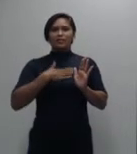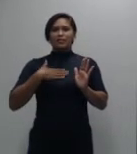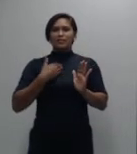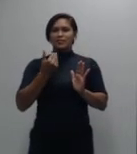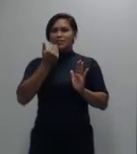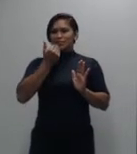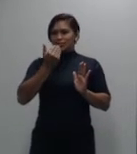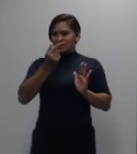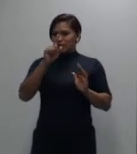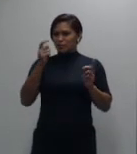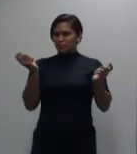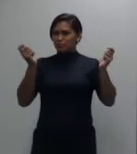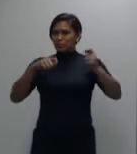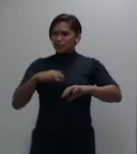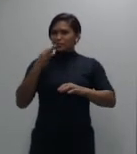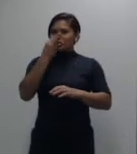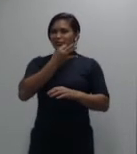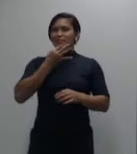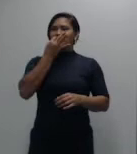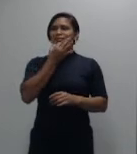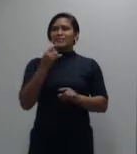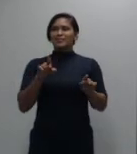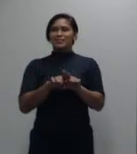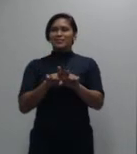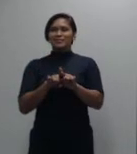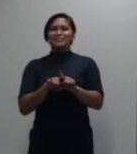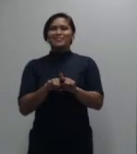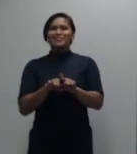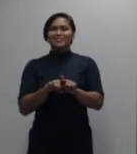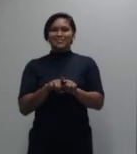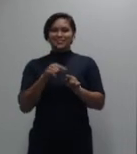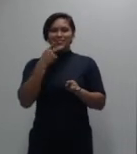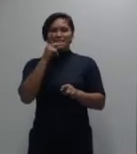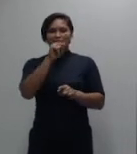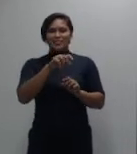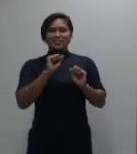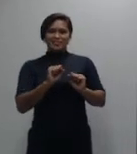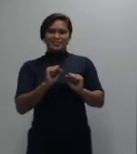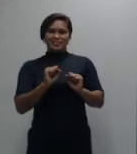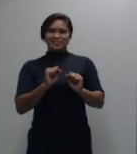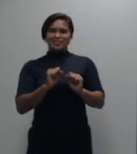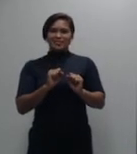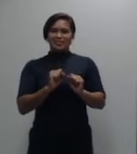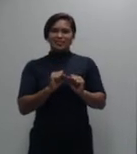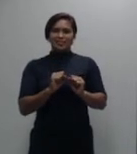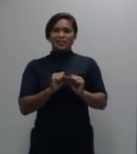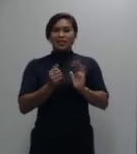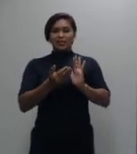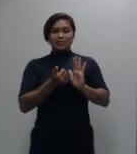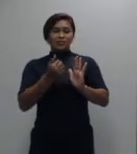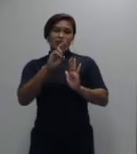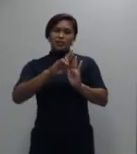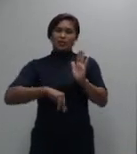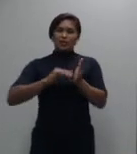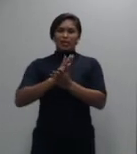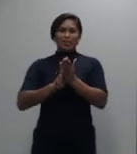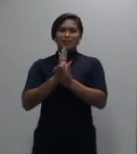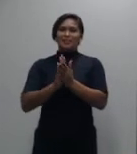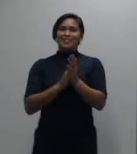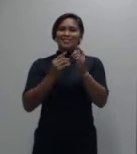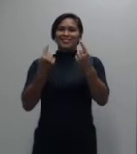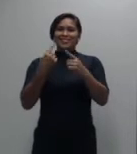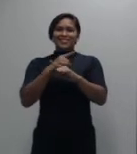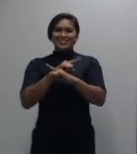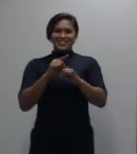excelência' ela considerar de fazer a sustentação oral é vossa excelência interpor bem especial relatório não há nenhum oposição é